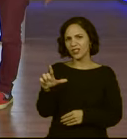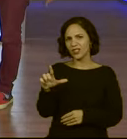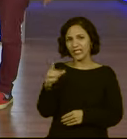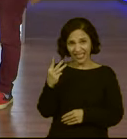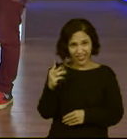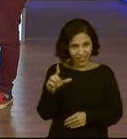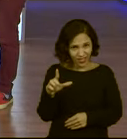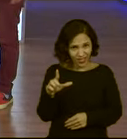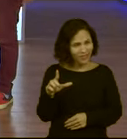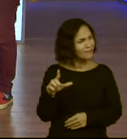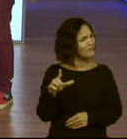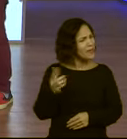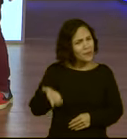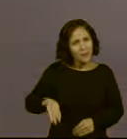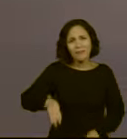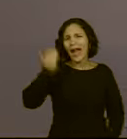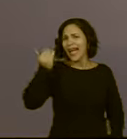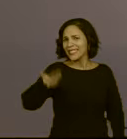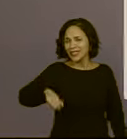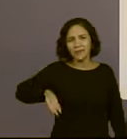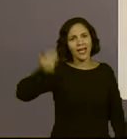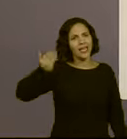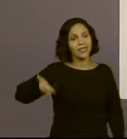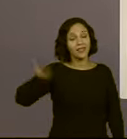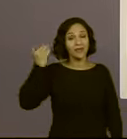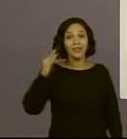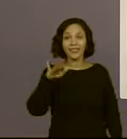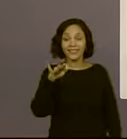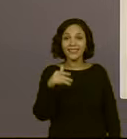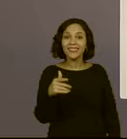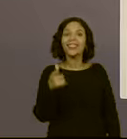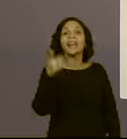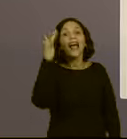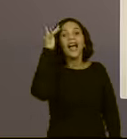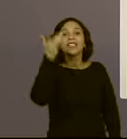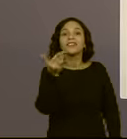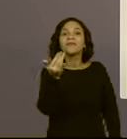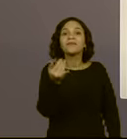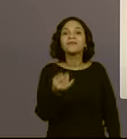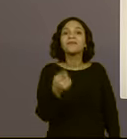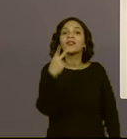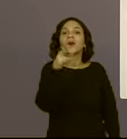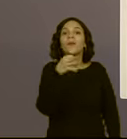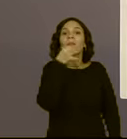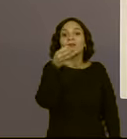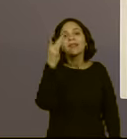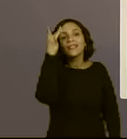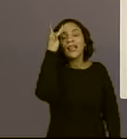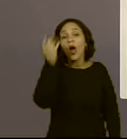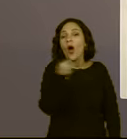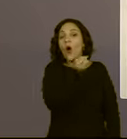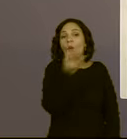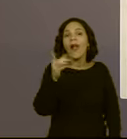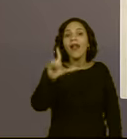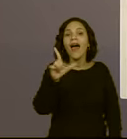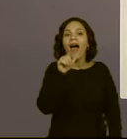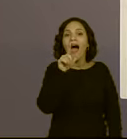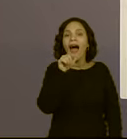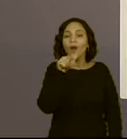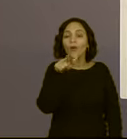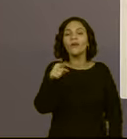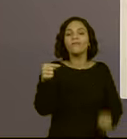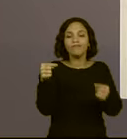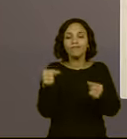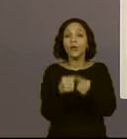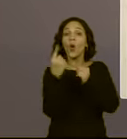3 litros bem mais bem mais pessoal vamos fazer aí o bolão de quantos litros de água são